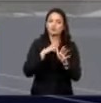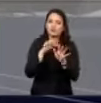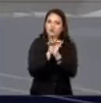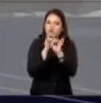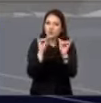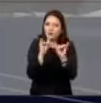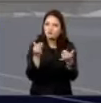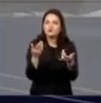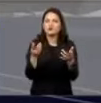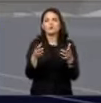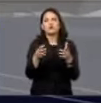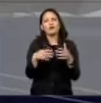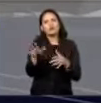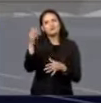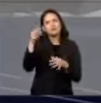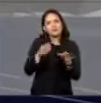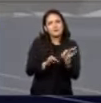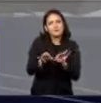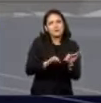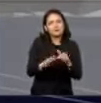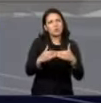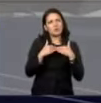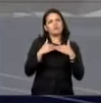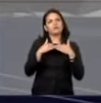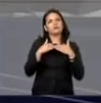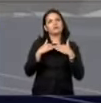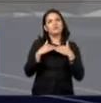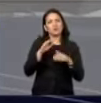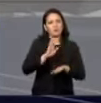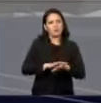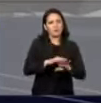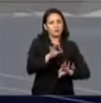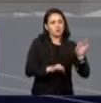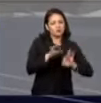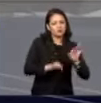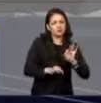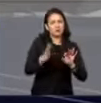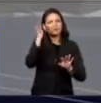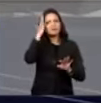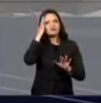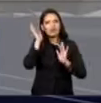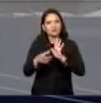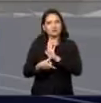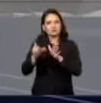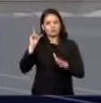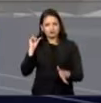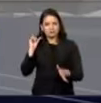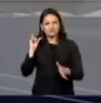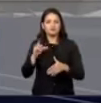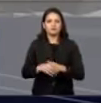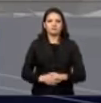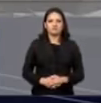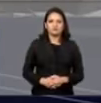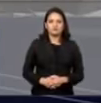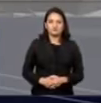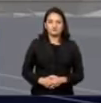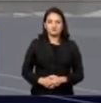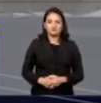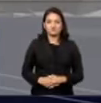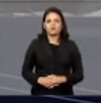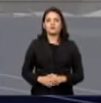possam formar o seu convencimento no momento do julgamento desta arguição de descumprimento de preceito fundamental. Eu